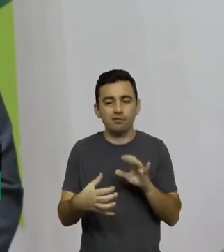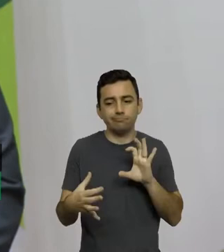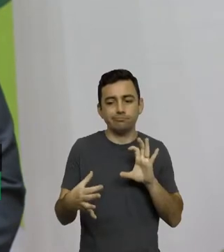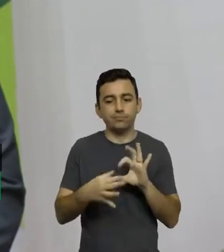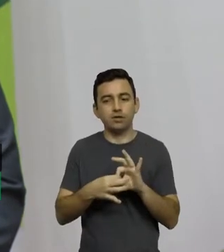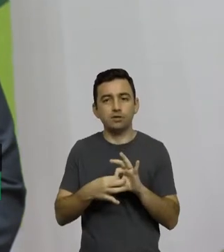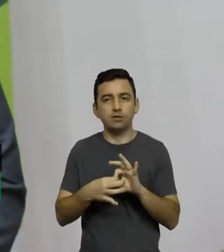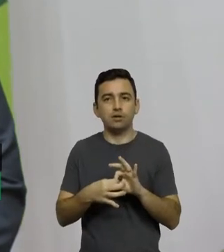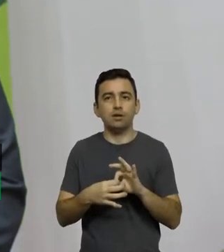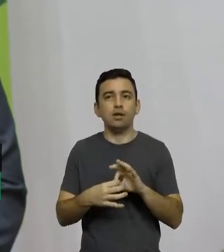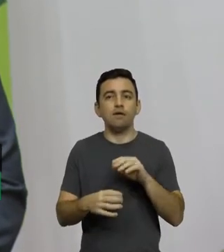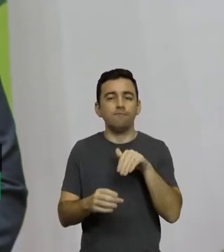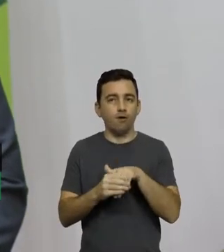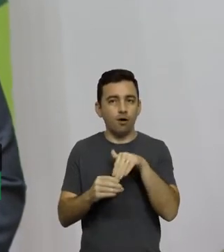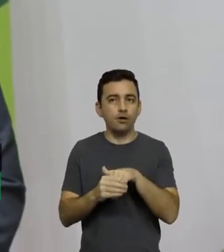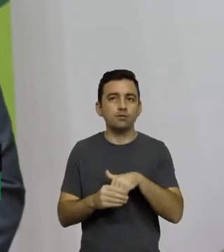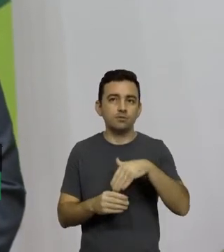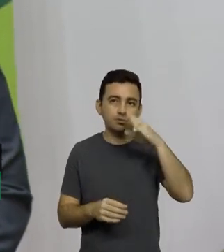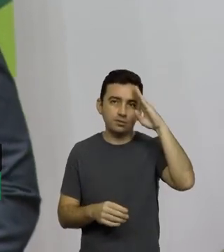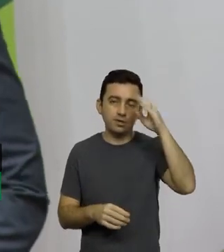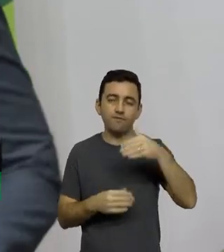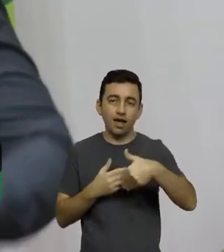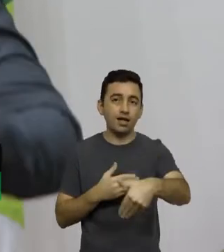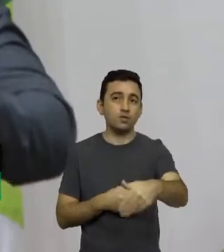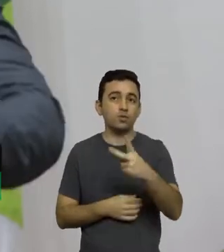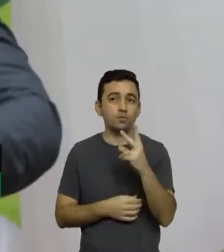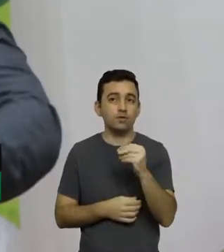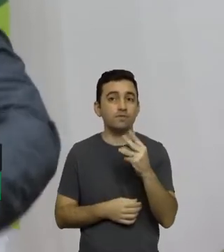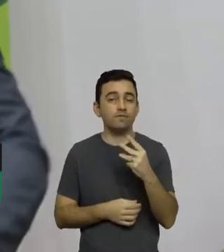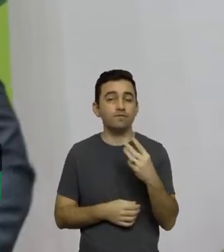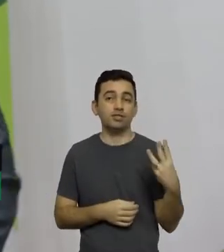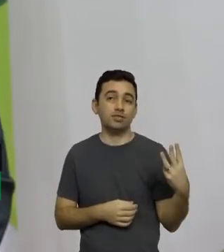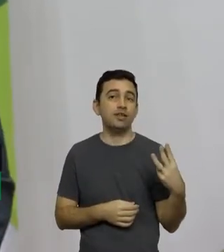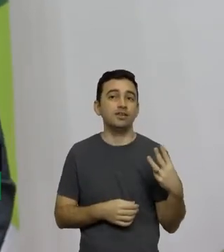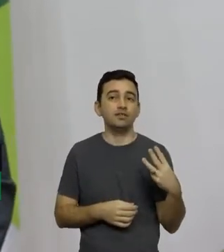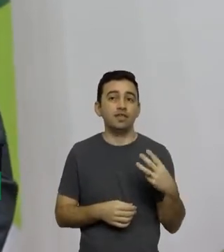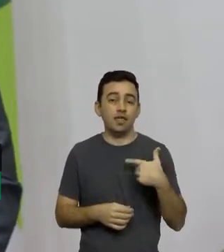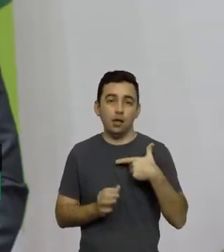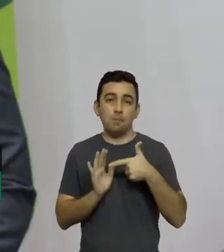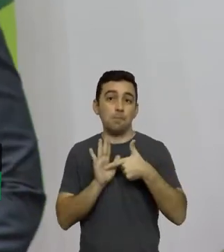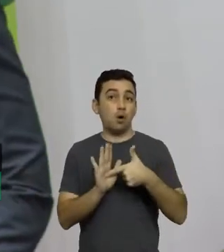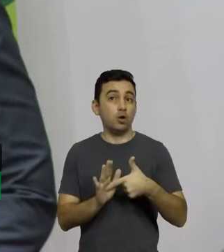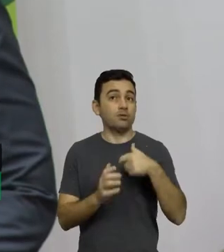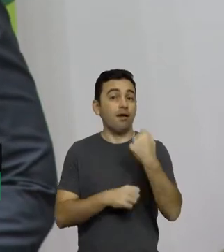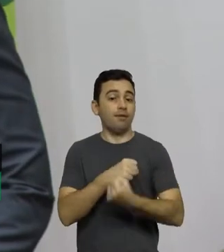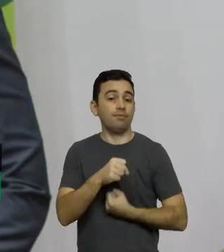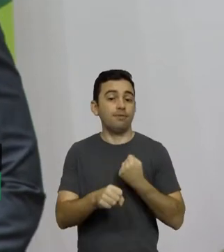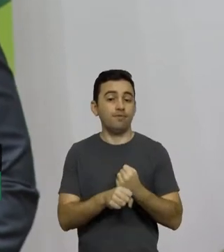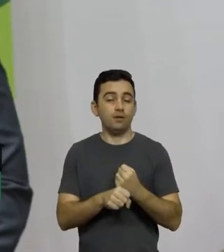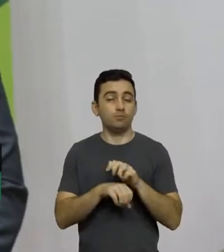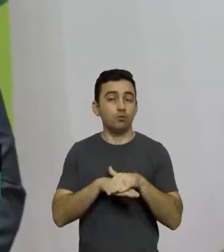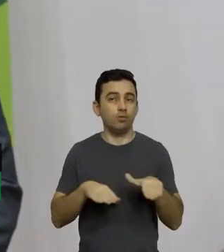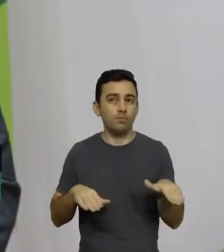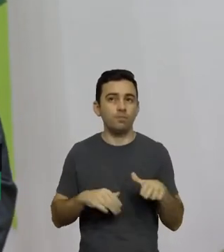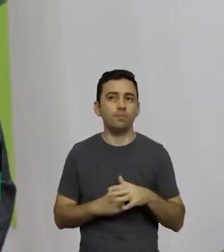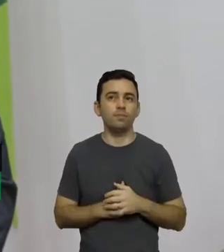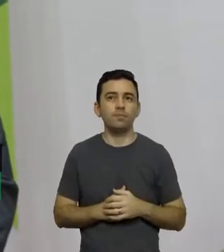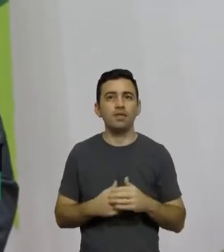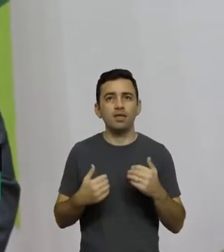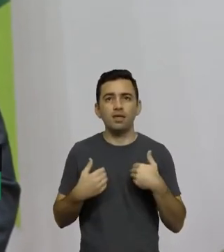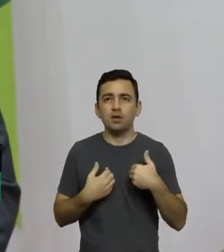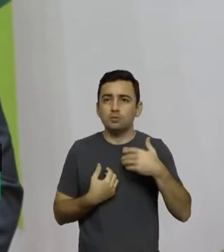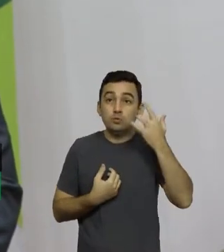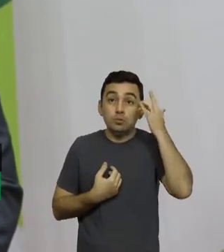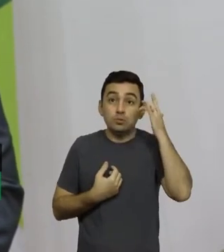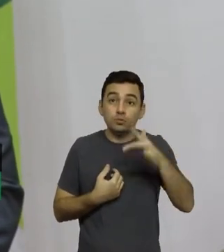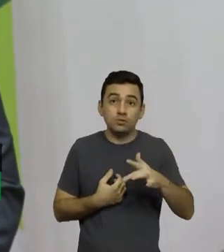militares para 2023, ou seja, só vou apresentar no ano que vem. Eu não sei qual que é a